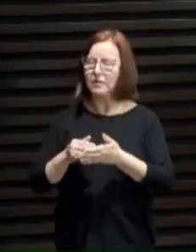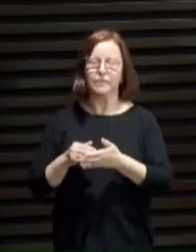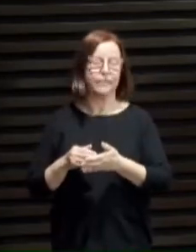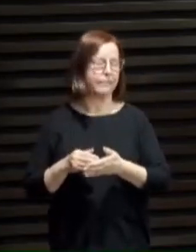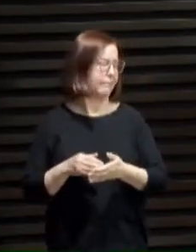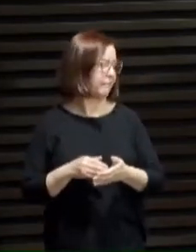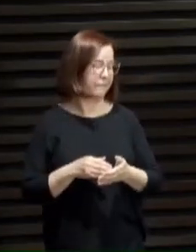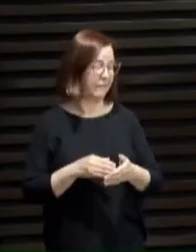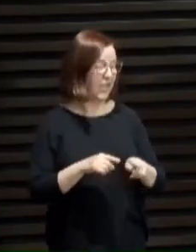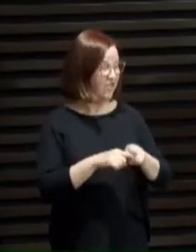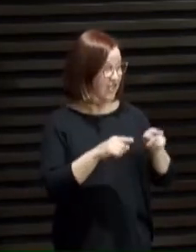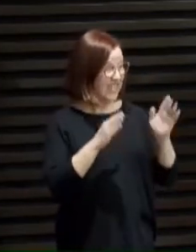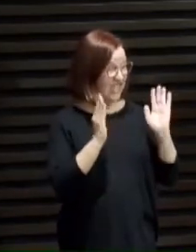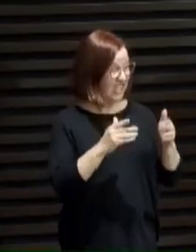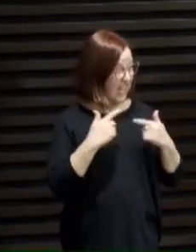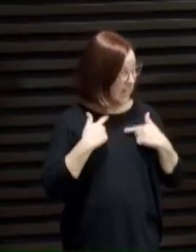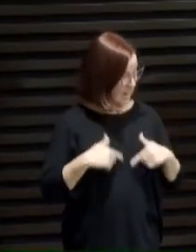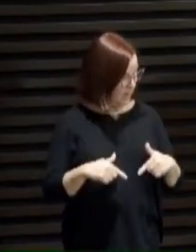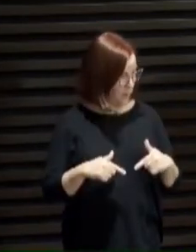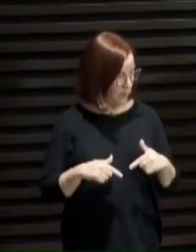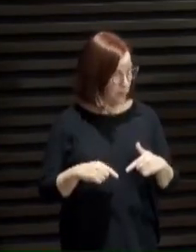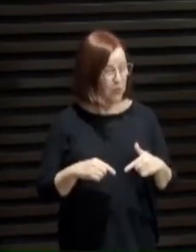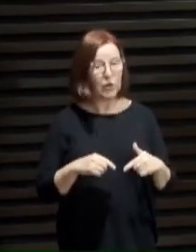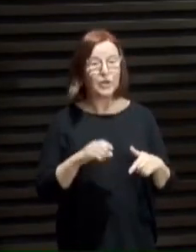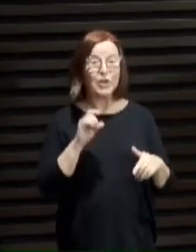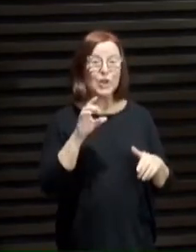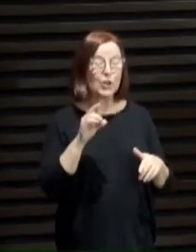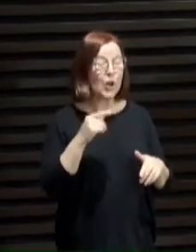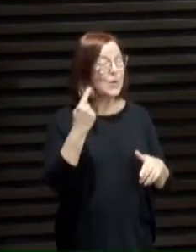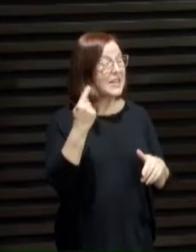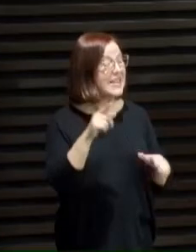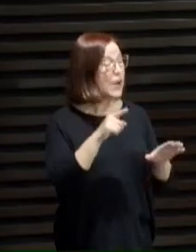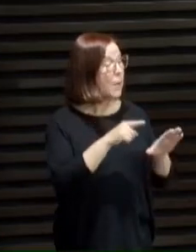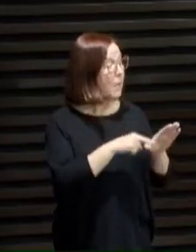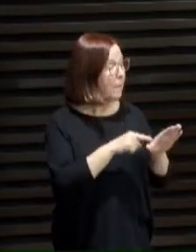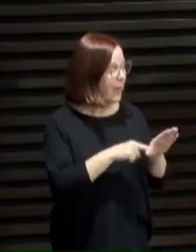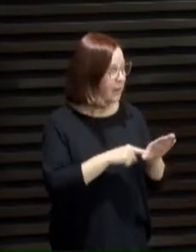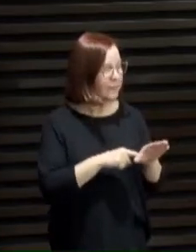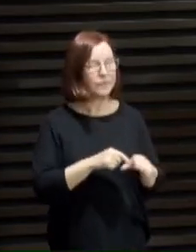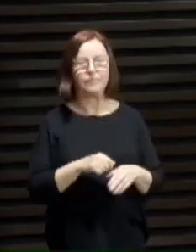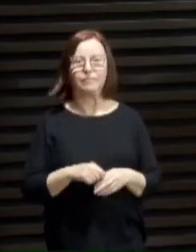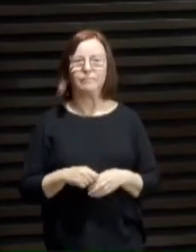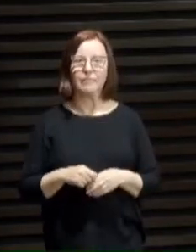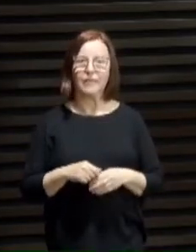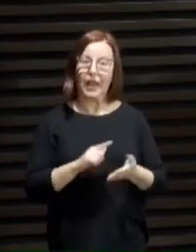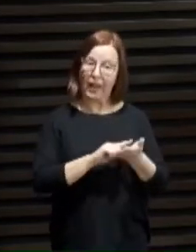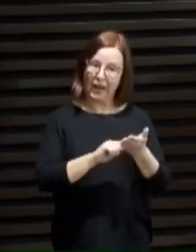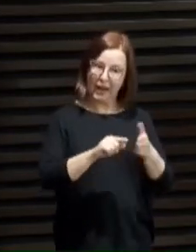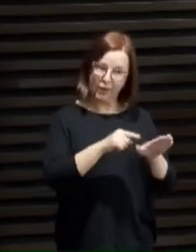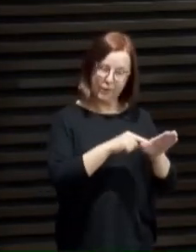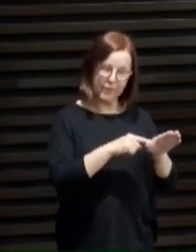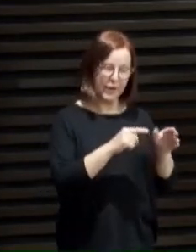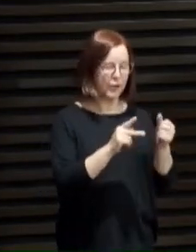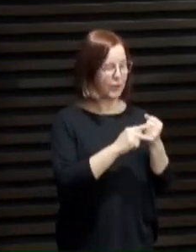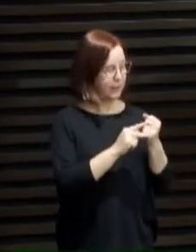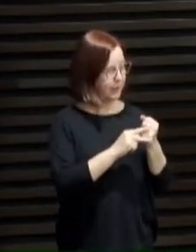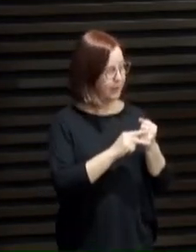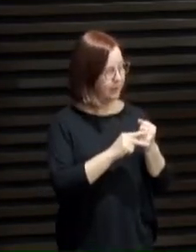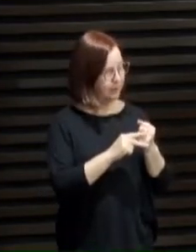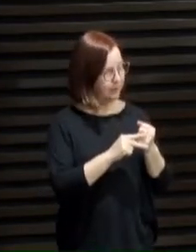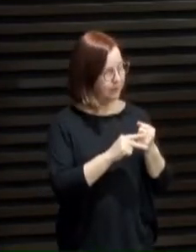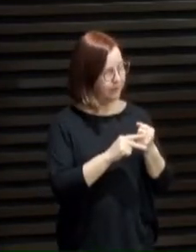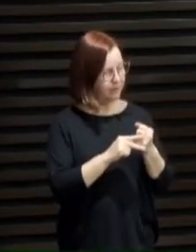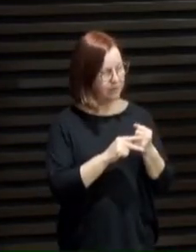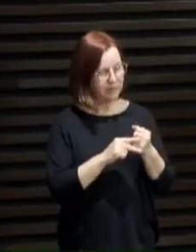só vou lavar o que está sujo, o seu pé. Ponto. Jesus lava os pés de Pedro, termina de lavar os pés de todo